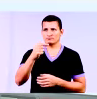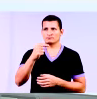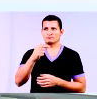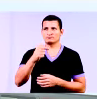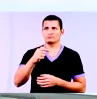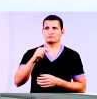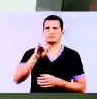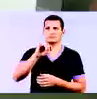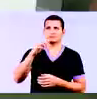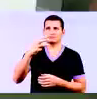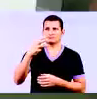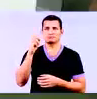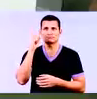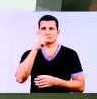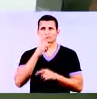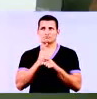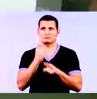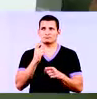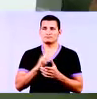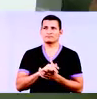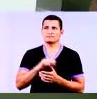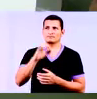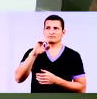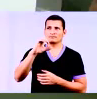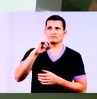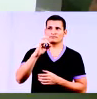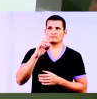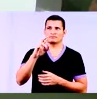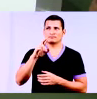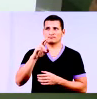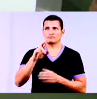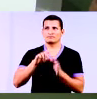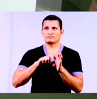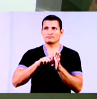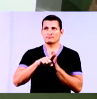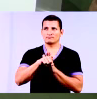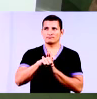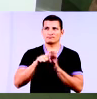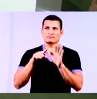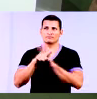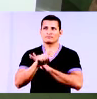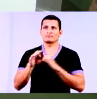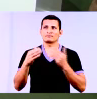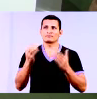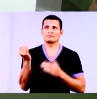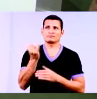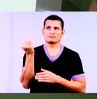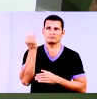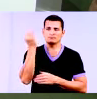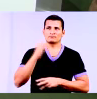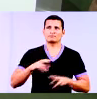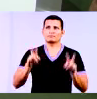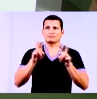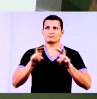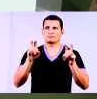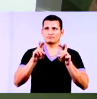achar já. Professor, e o Éder de Cacoli está perguntando qual a importância do processador para a máquina. Se está em primeiro lugar, segundo,